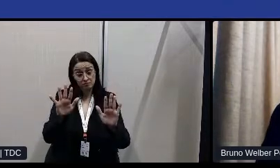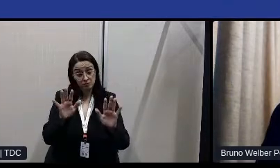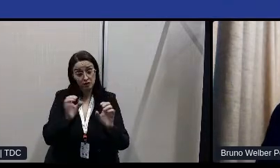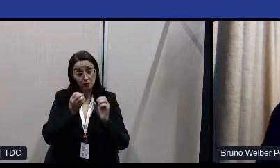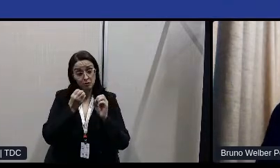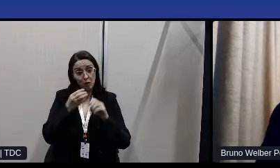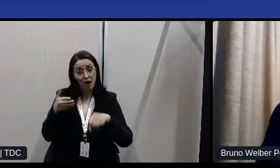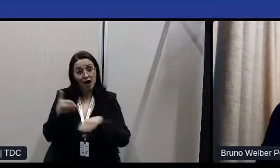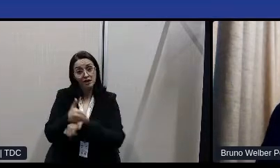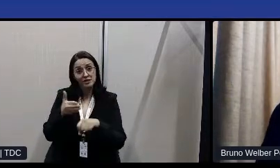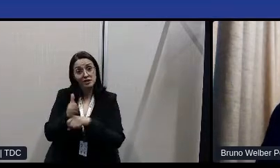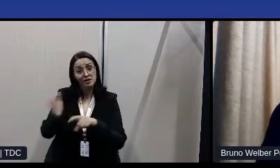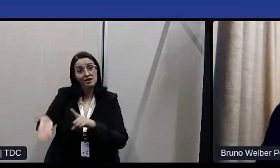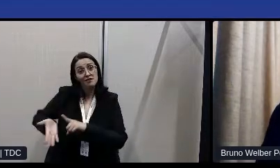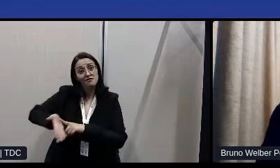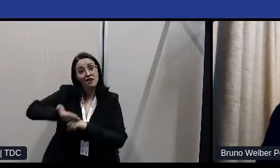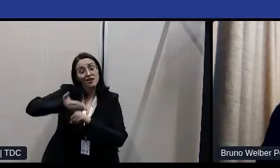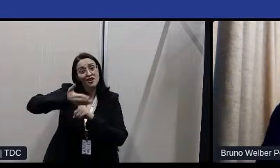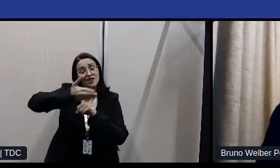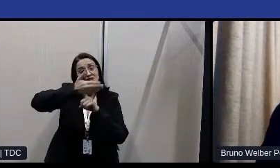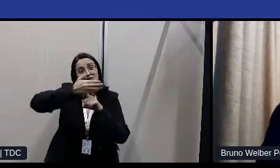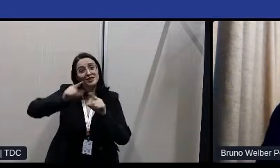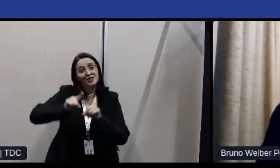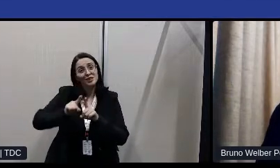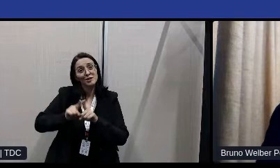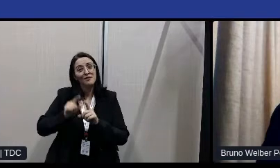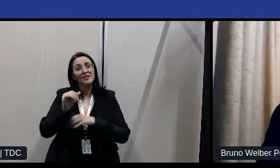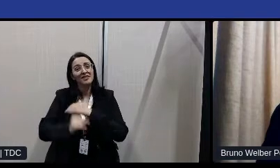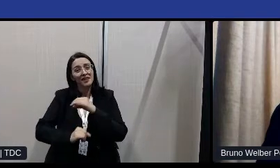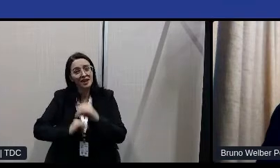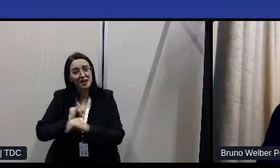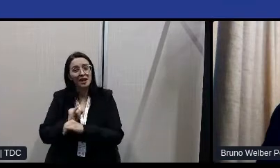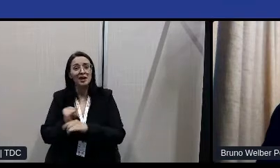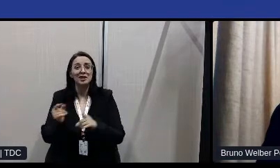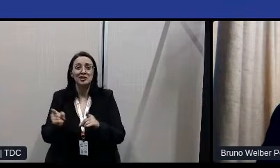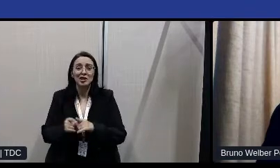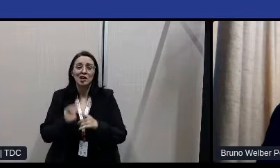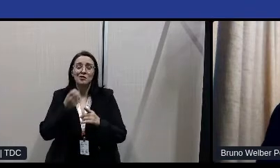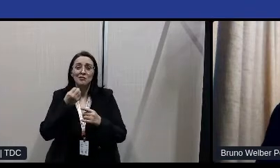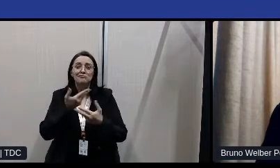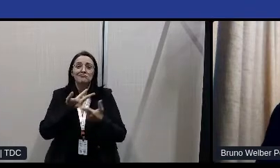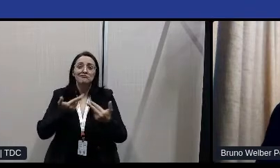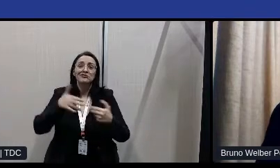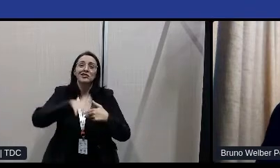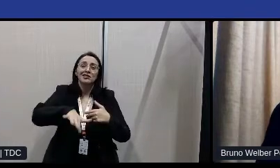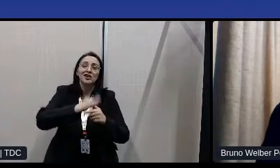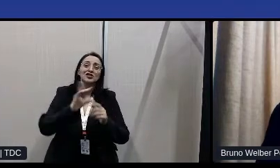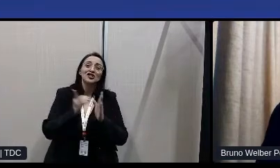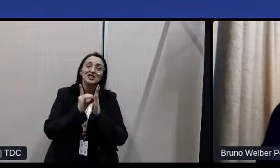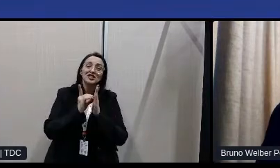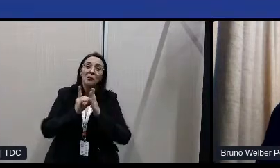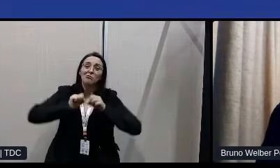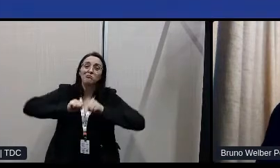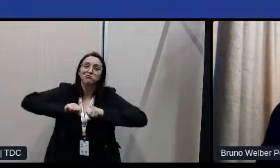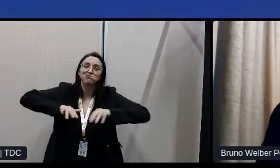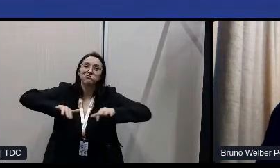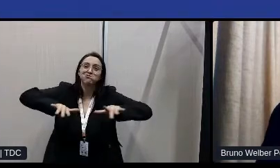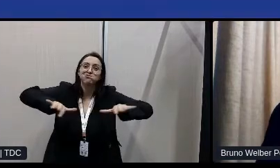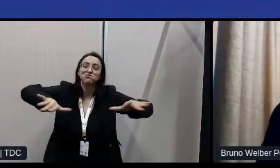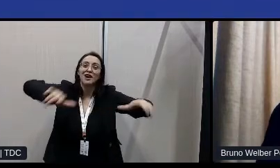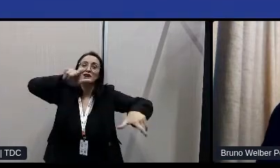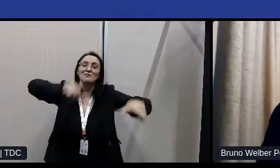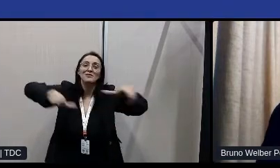acesso à tecnologia, o acesso à internet, o acesso aos meios digitais está chegando para pessoas com deficiência